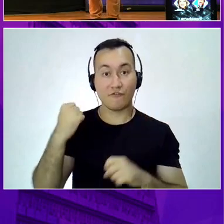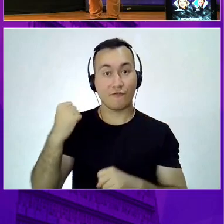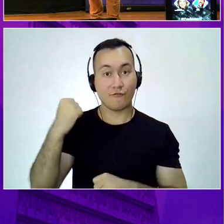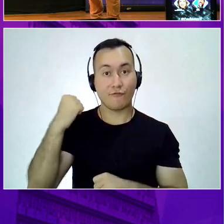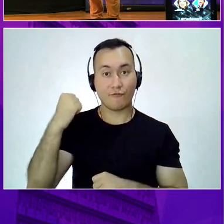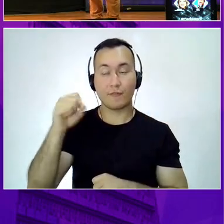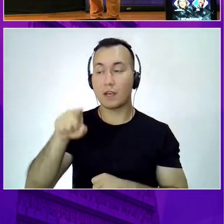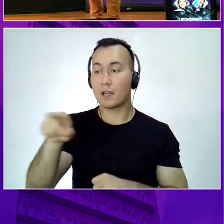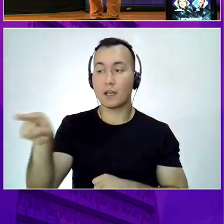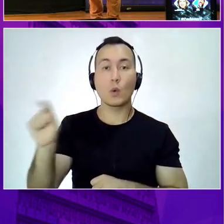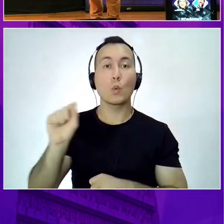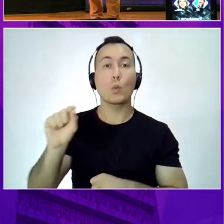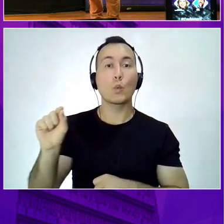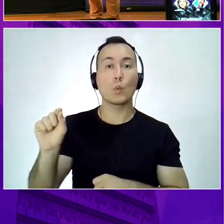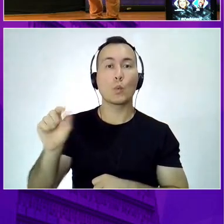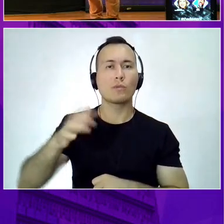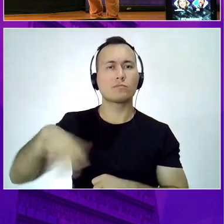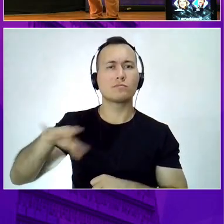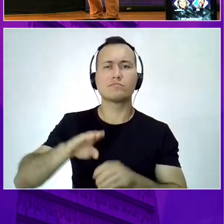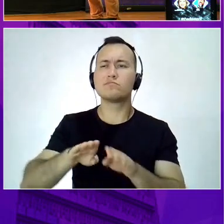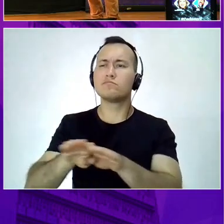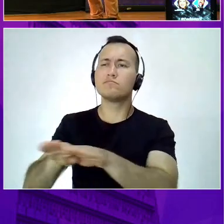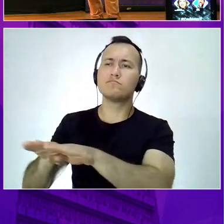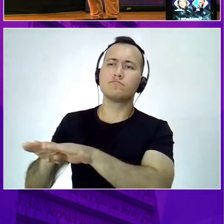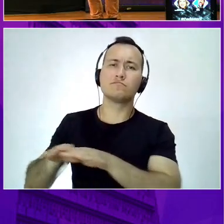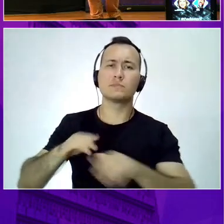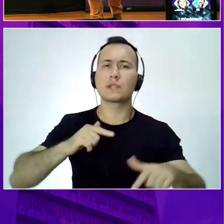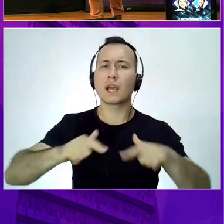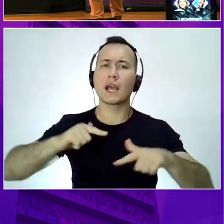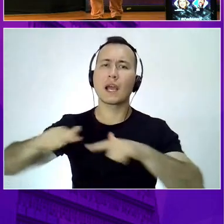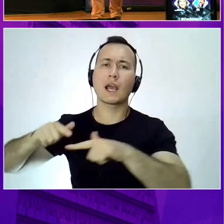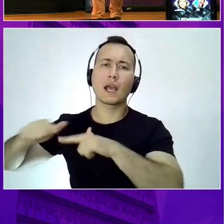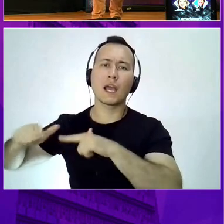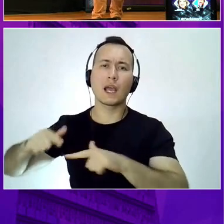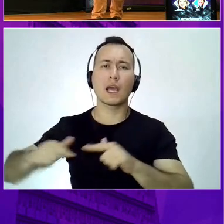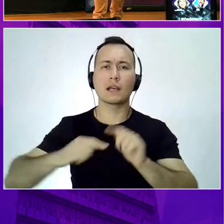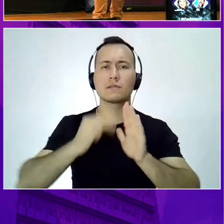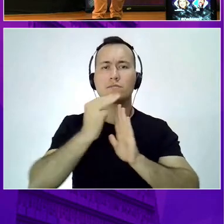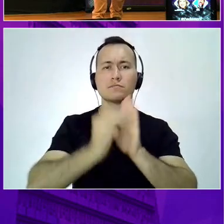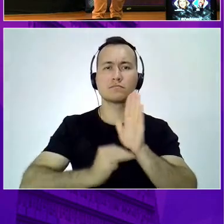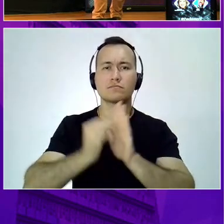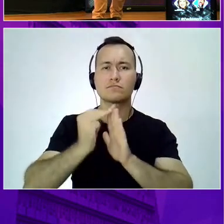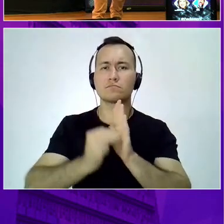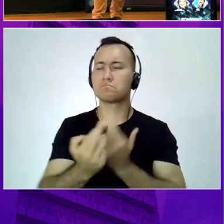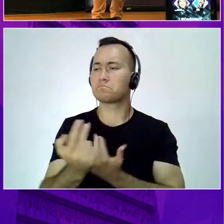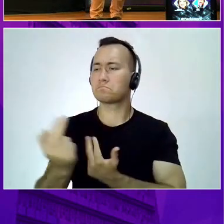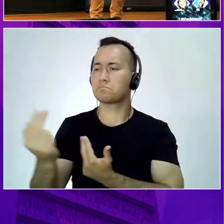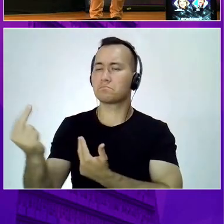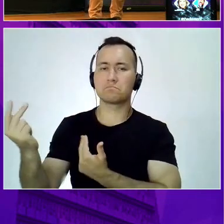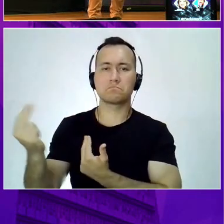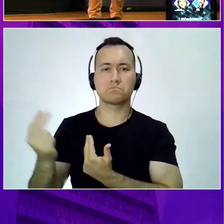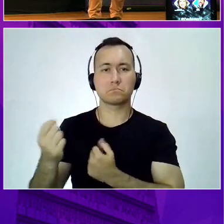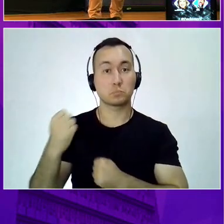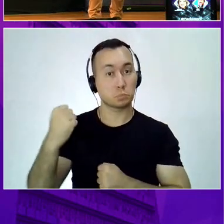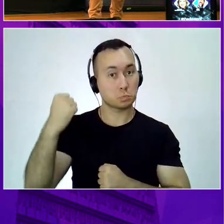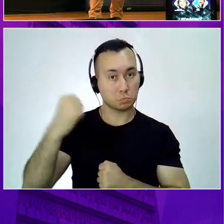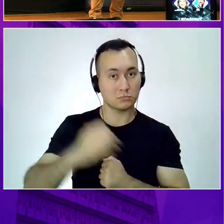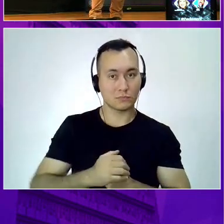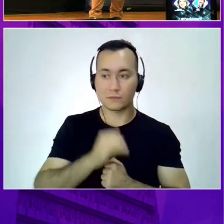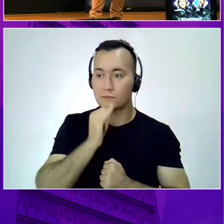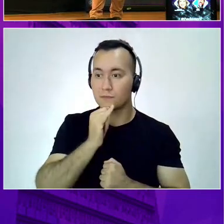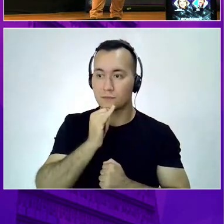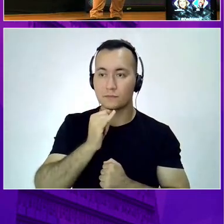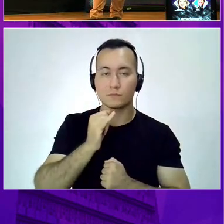pessoas gostavam de fazer as coisas do mesmo jeito, né? Por incrível que pareça, era bem forte isso, né? Existia uma discussão, mas uma vez